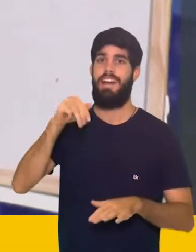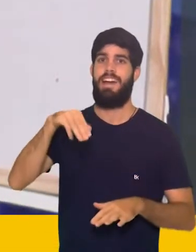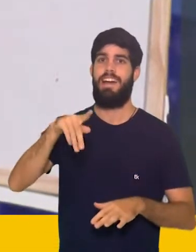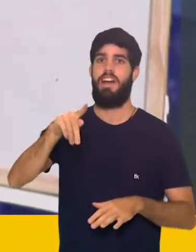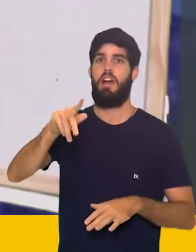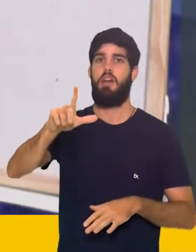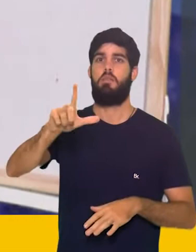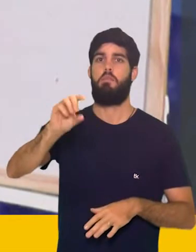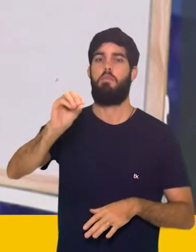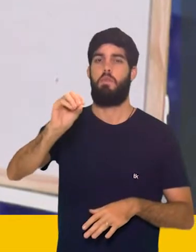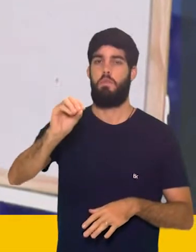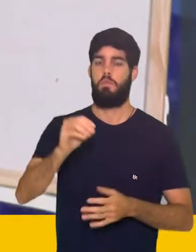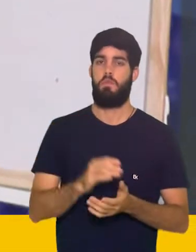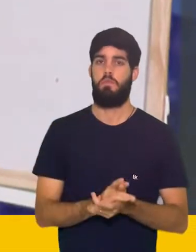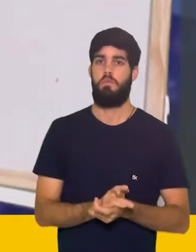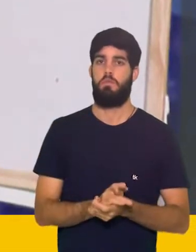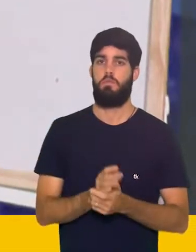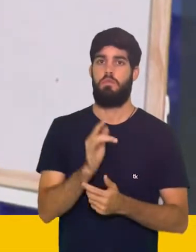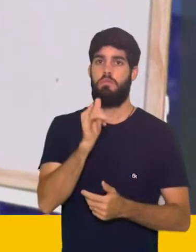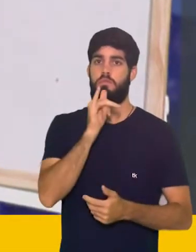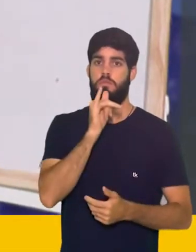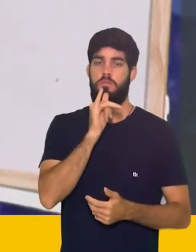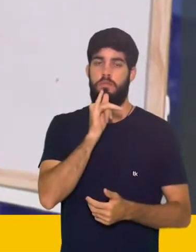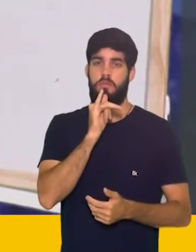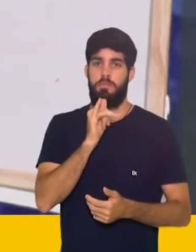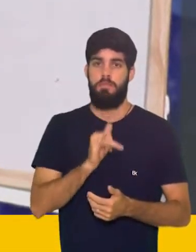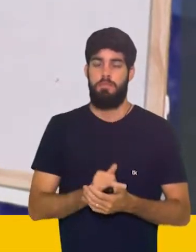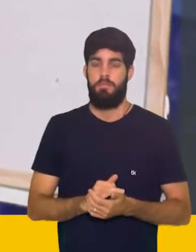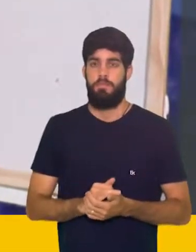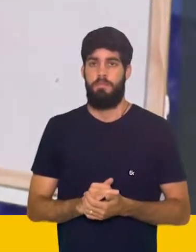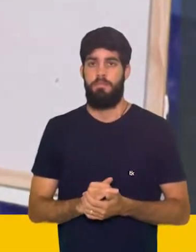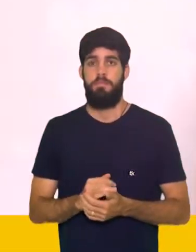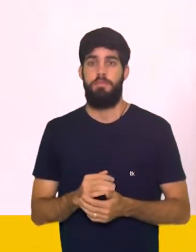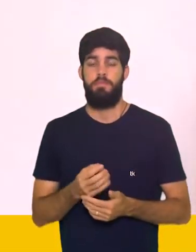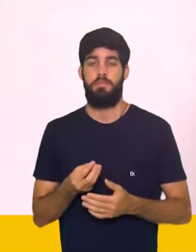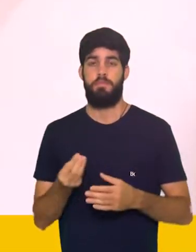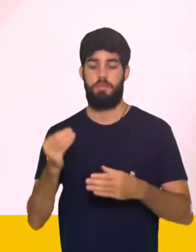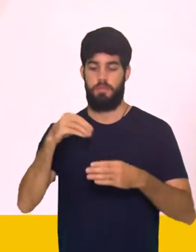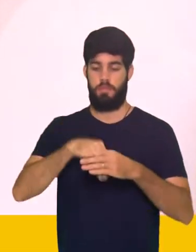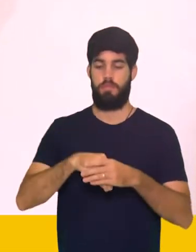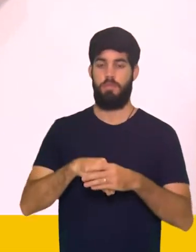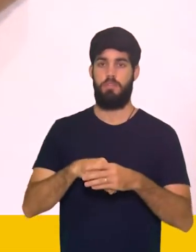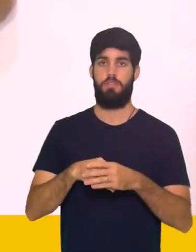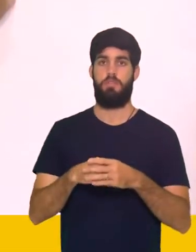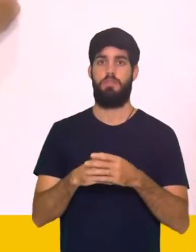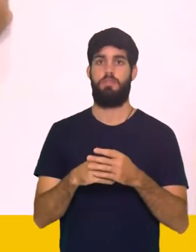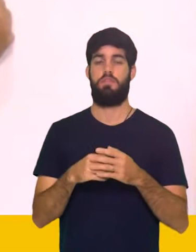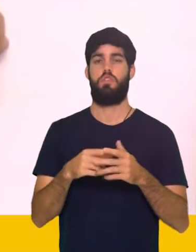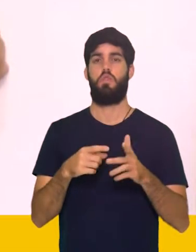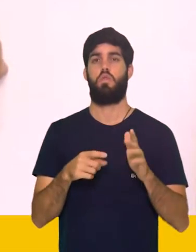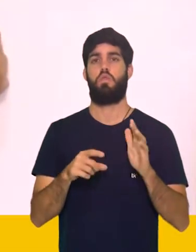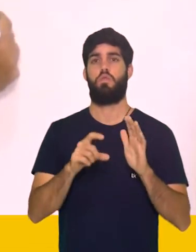amplo, certo? Então, nessa amplitude, para colocar dentro de 1, 2, 3,